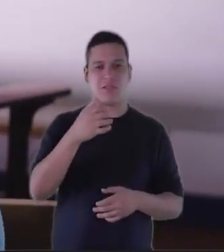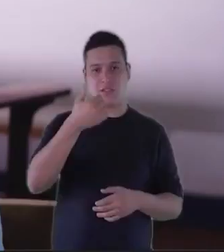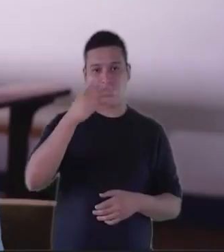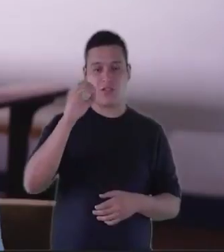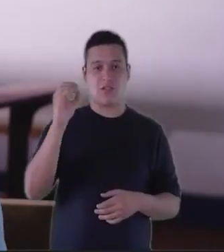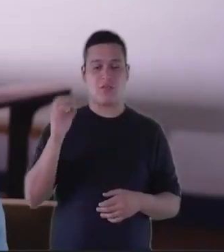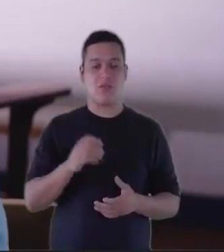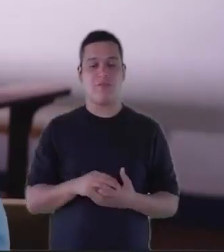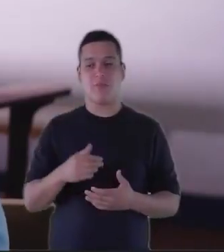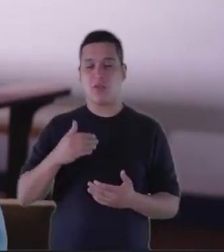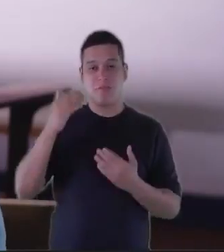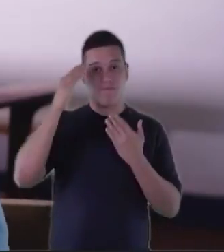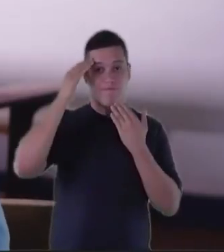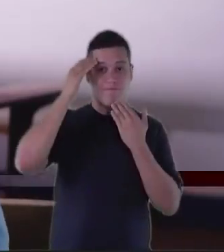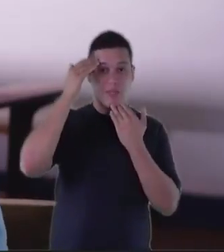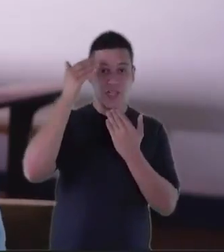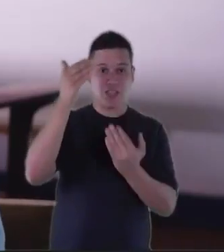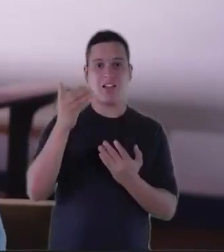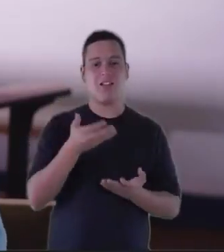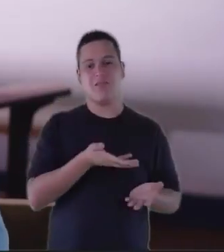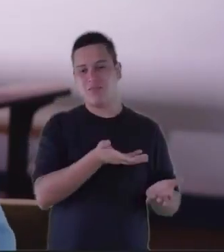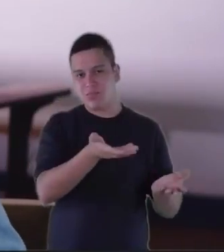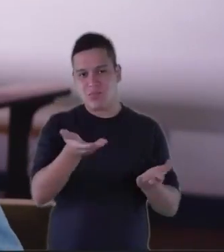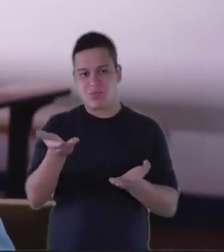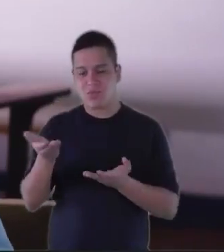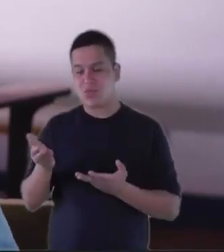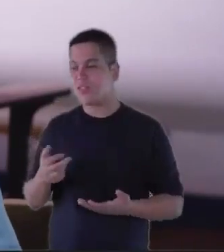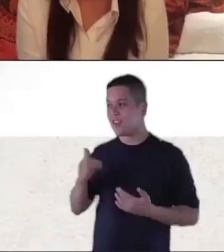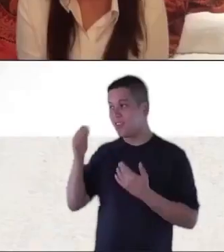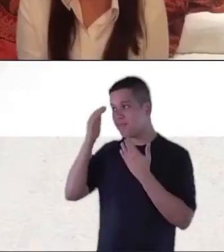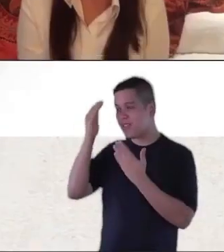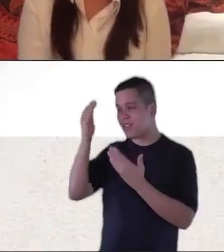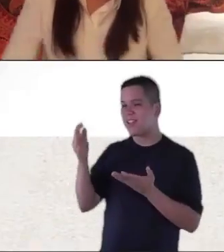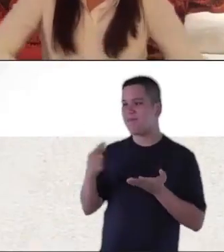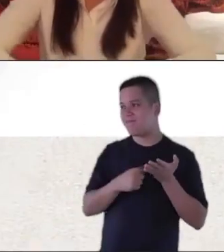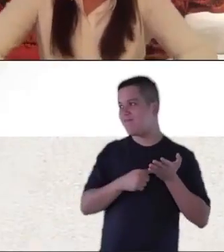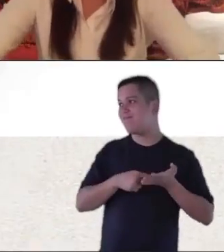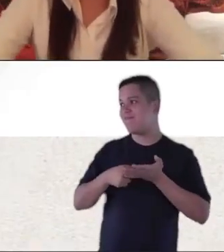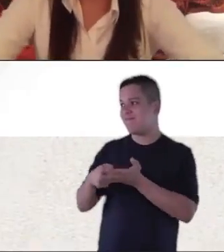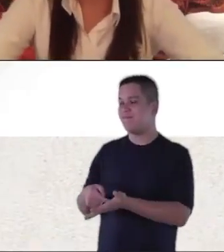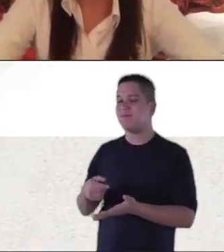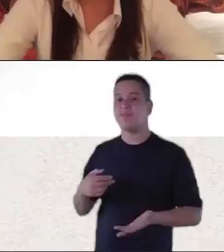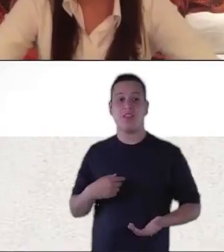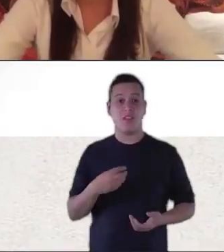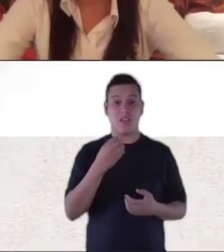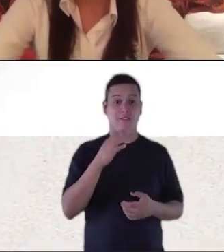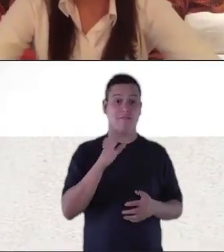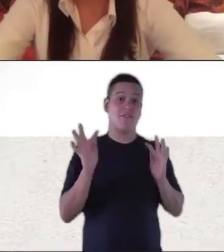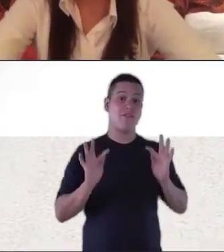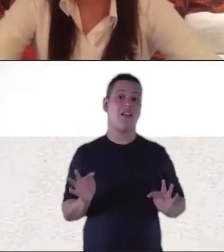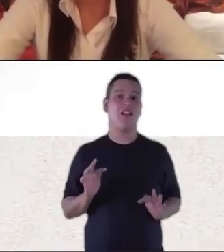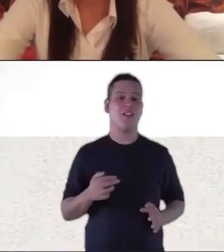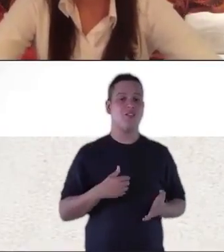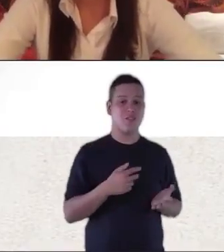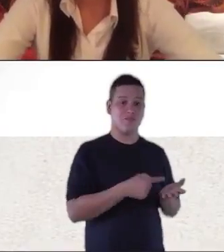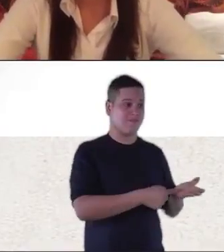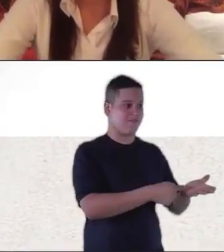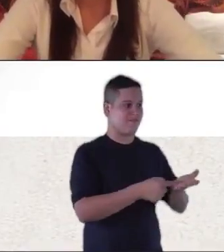pelo convite. É uma alegria muito especial colocar esses dois juntos, não só pelo que o